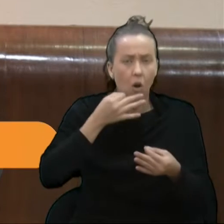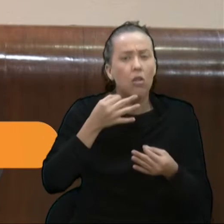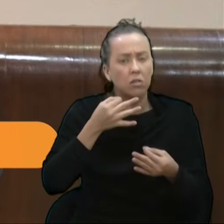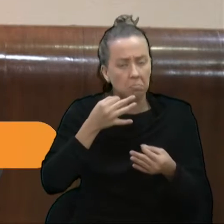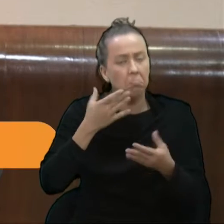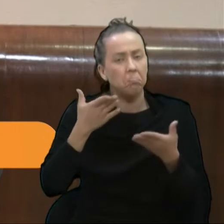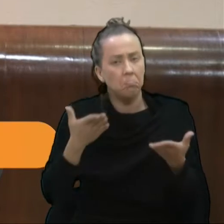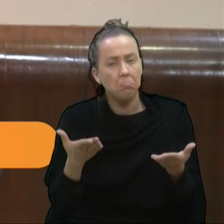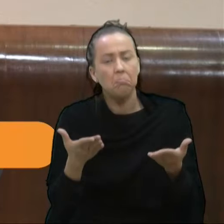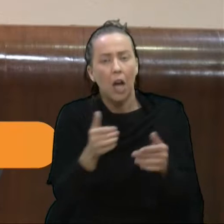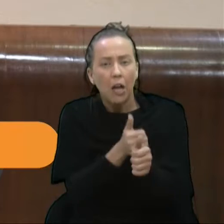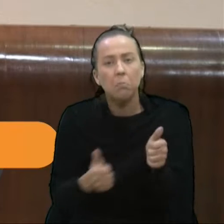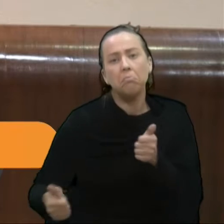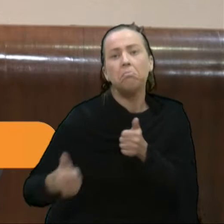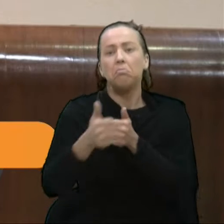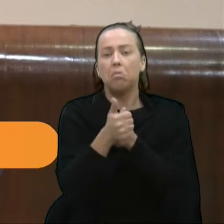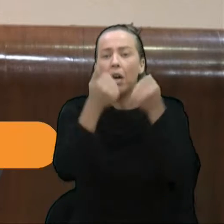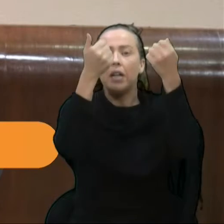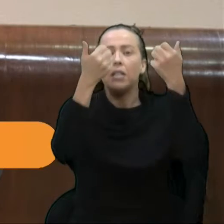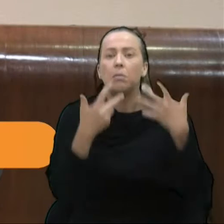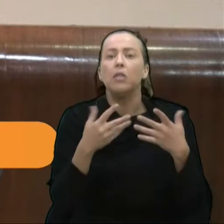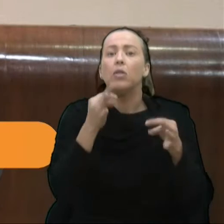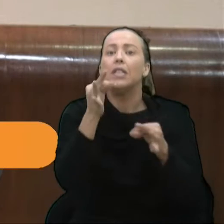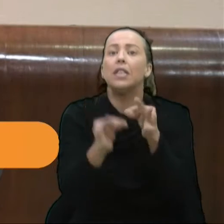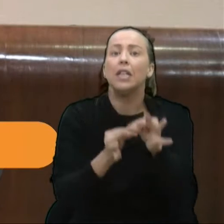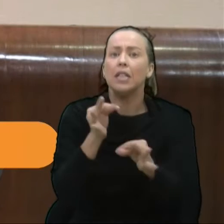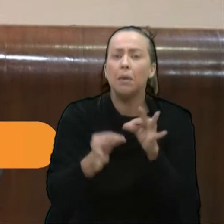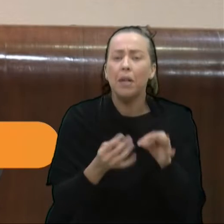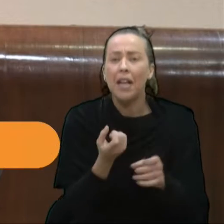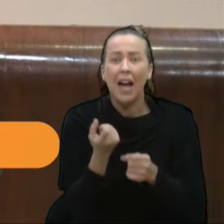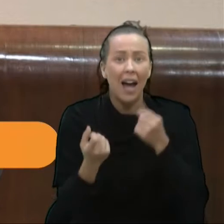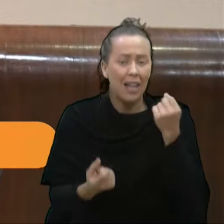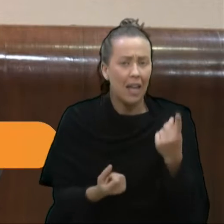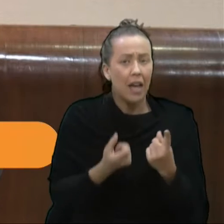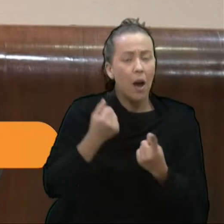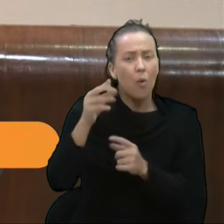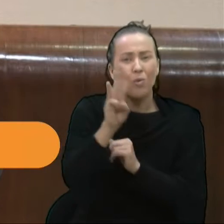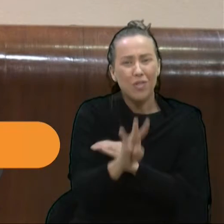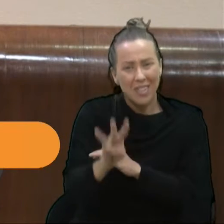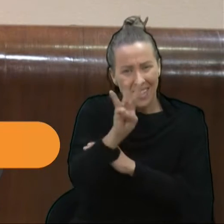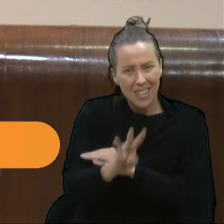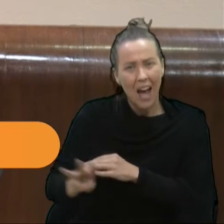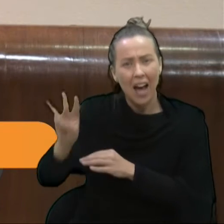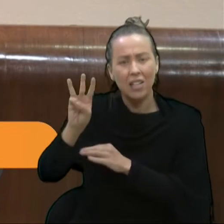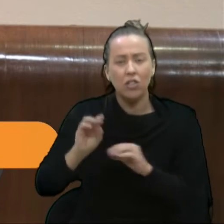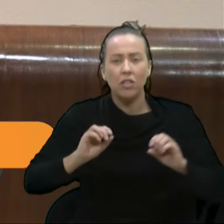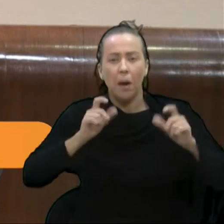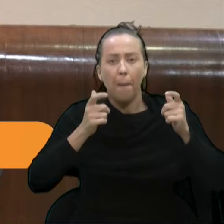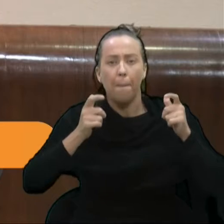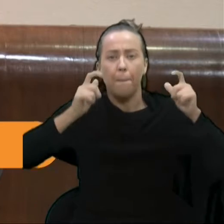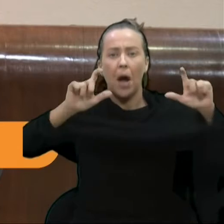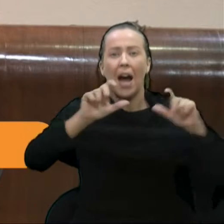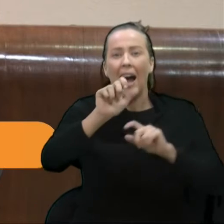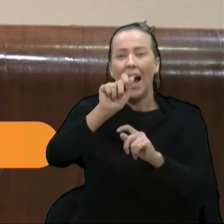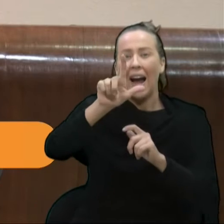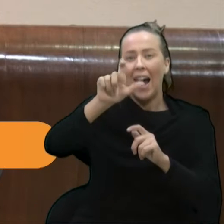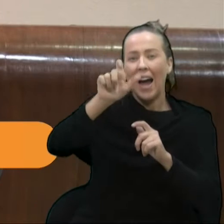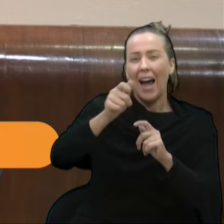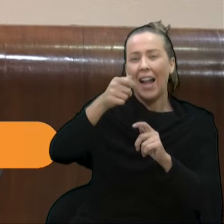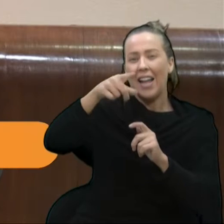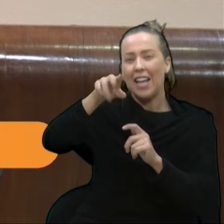relação, falou, né, de tratamentos, alguns sites têm colocado, Alexandre Garcia apaga e esconde